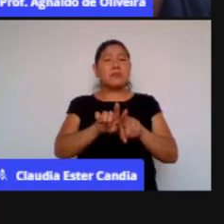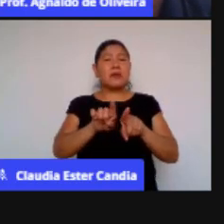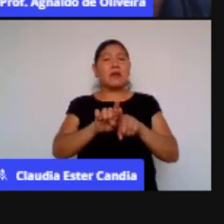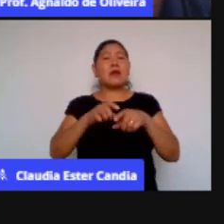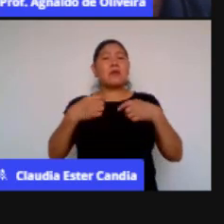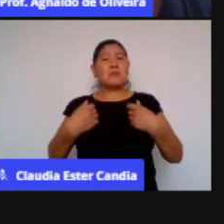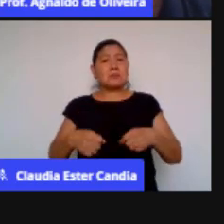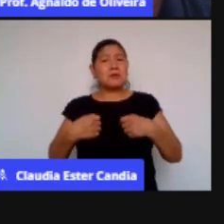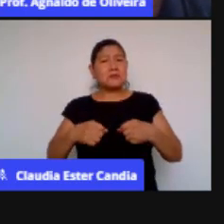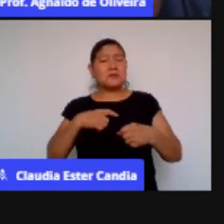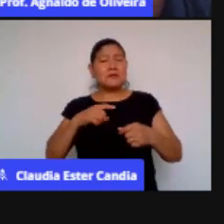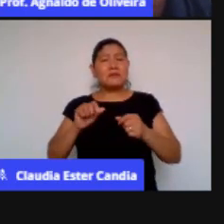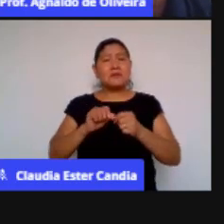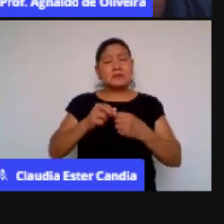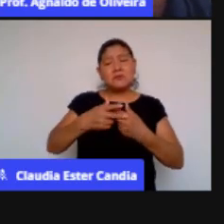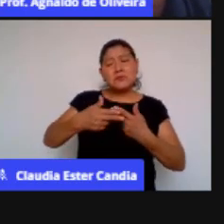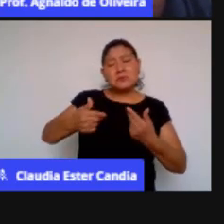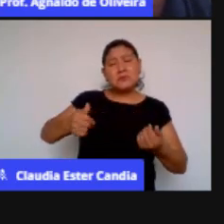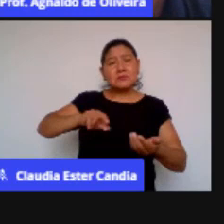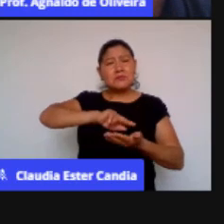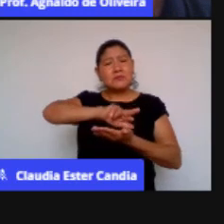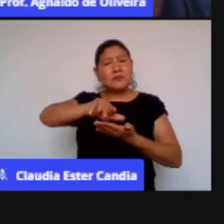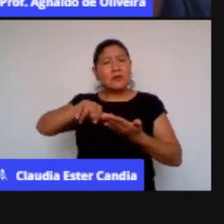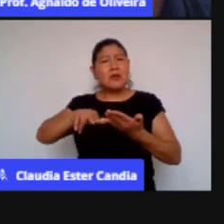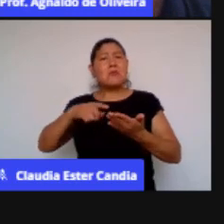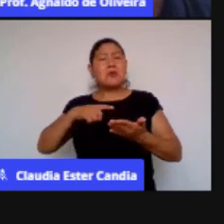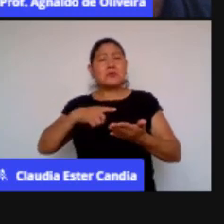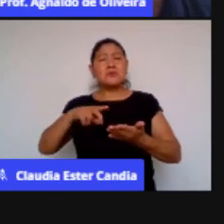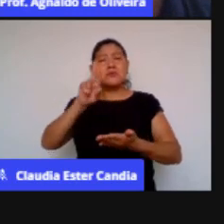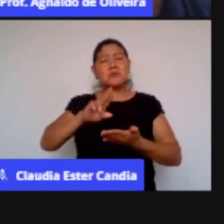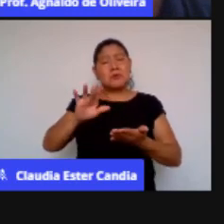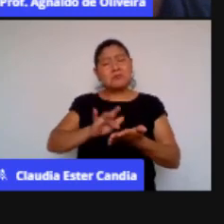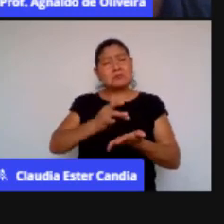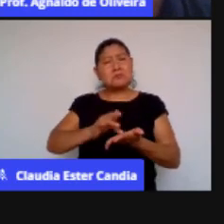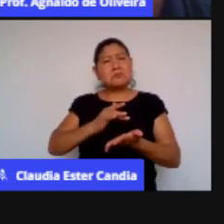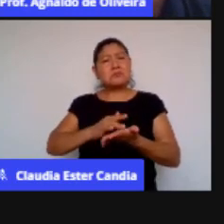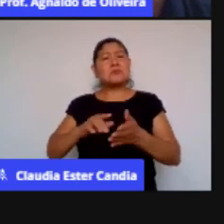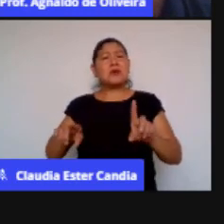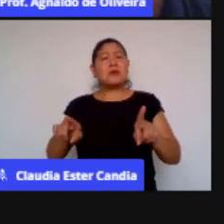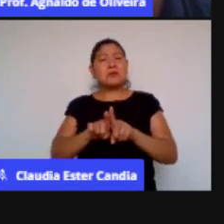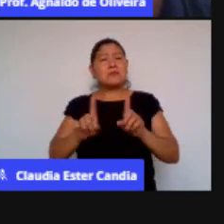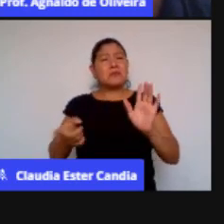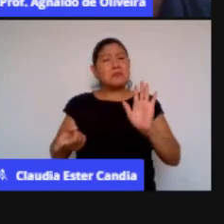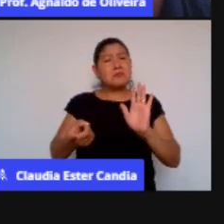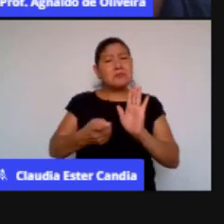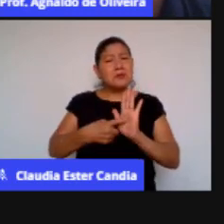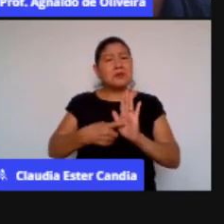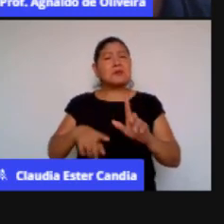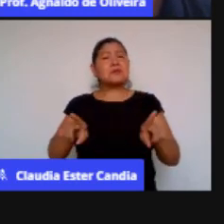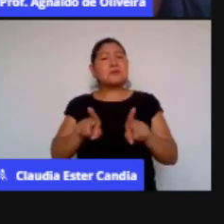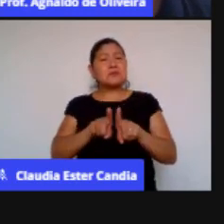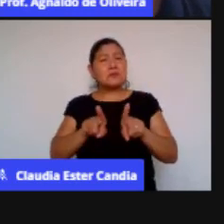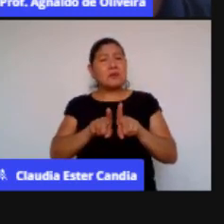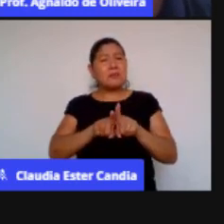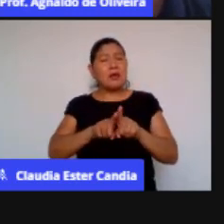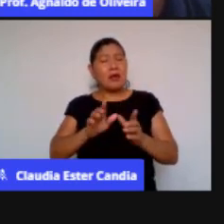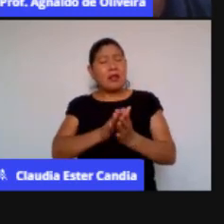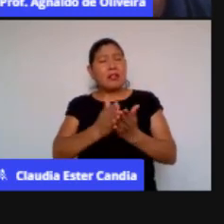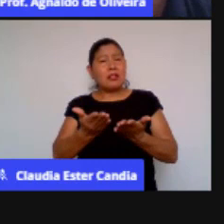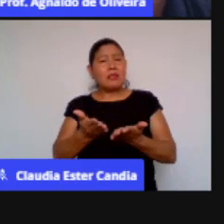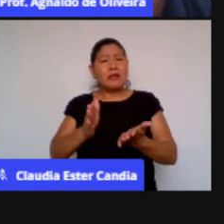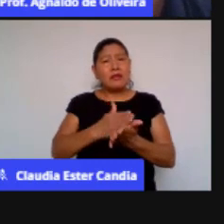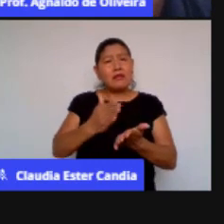da TVRM, às plataformas digitais e aplicativos, às redes sociais, livro didático,